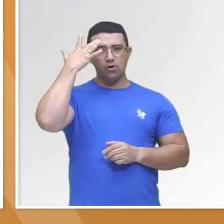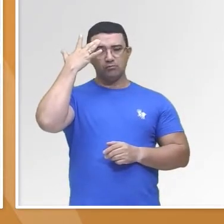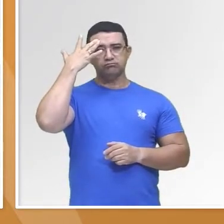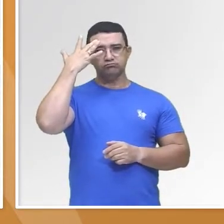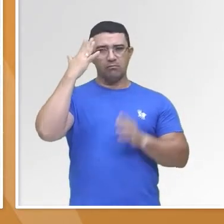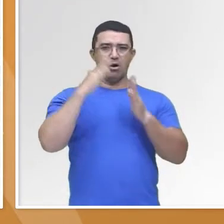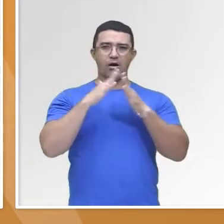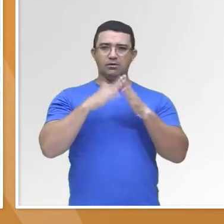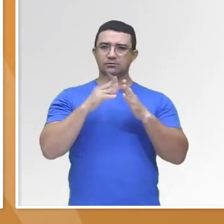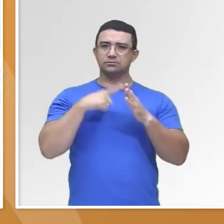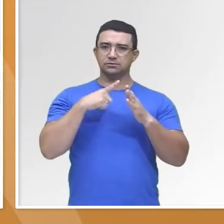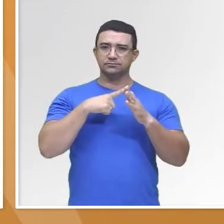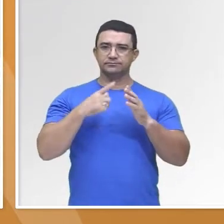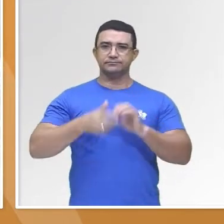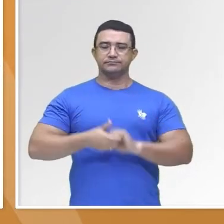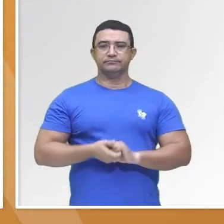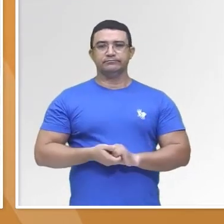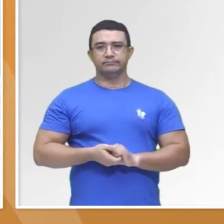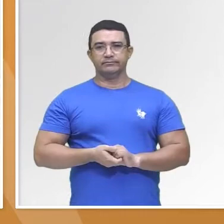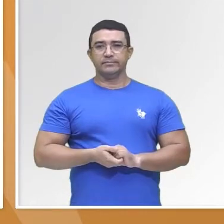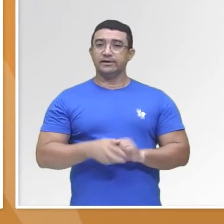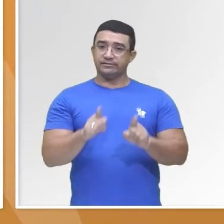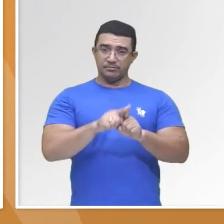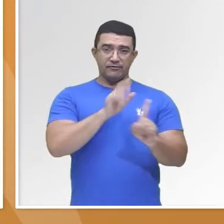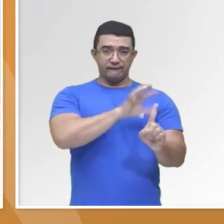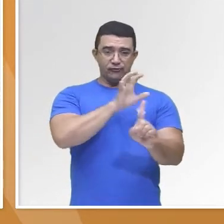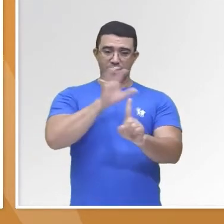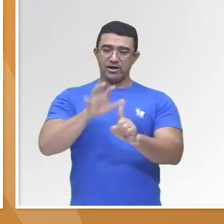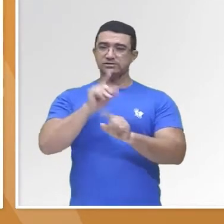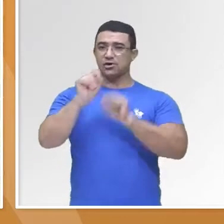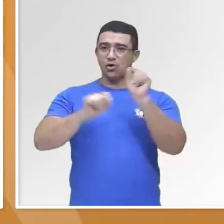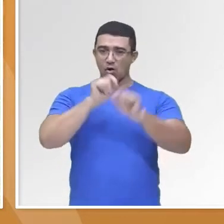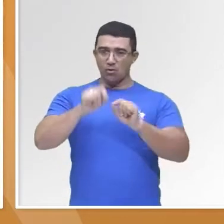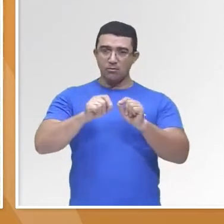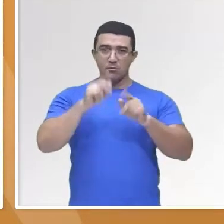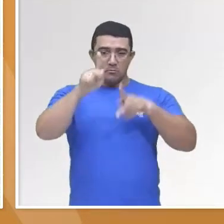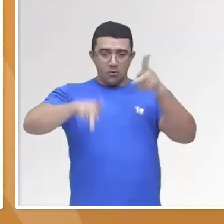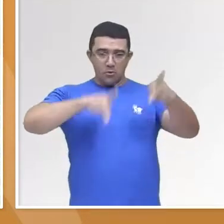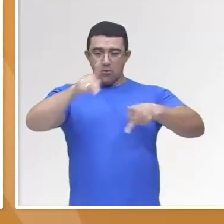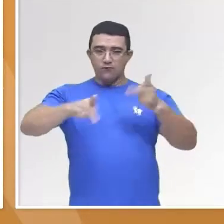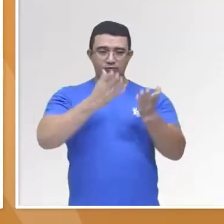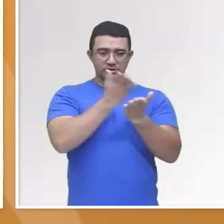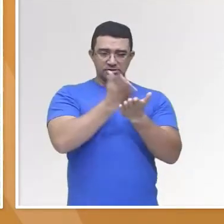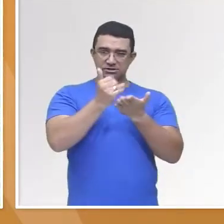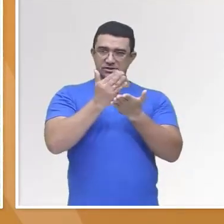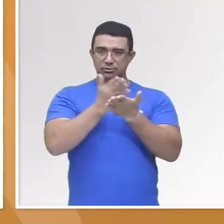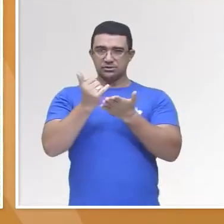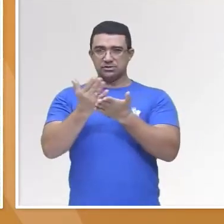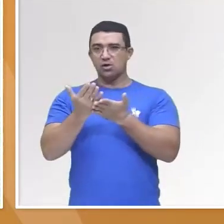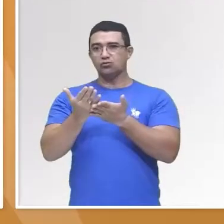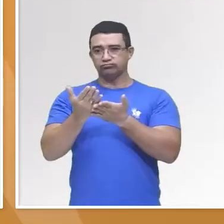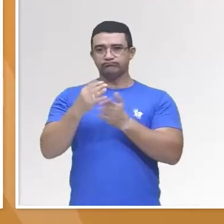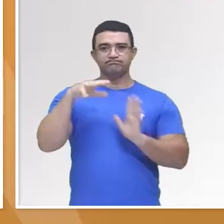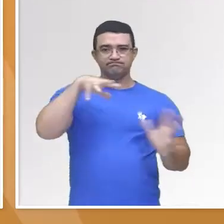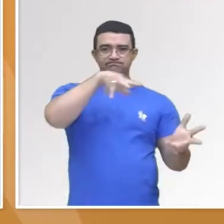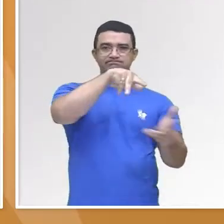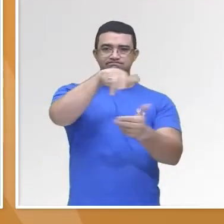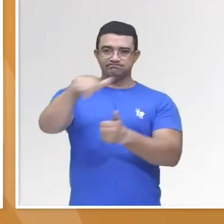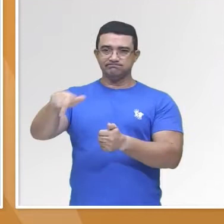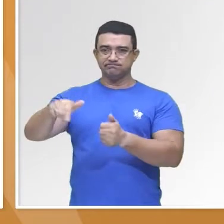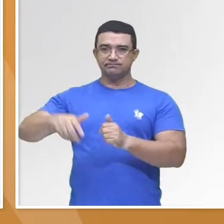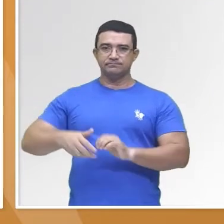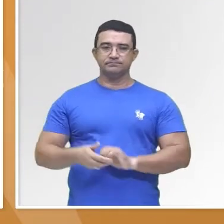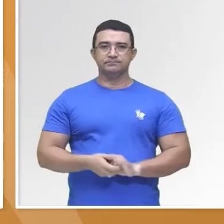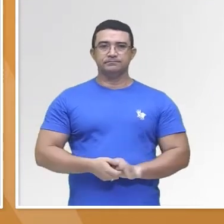né, como a população vem sendo distribuída no mundo aí no decorrer dos anos, tá? Além